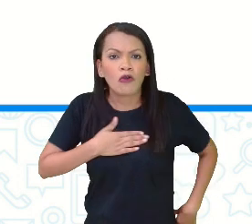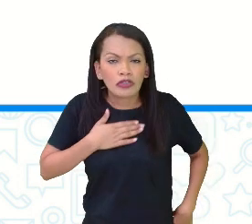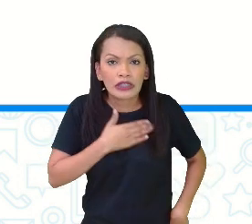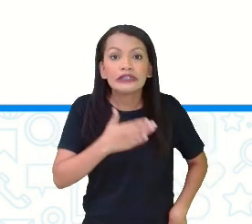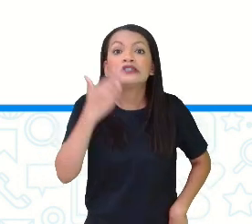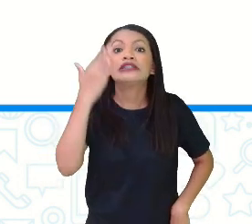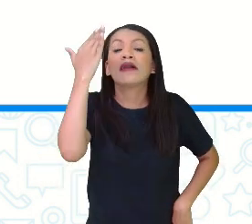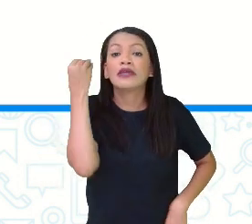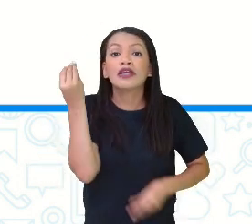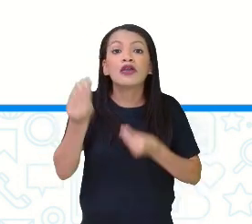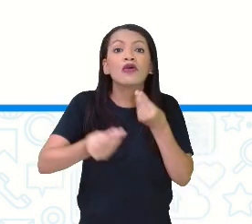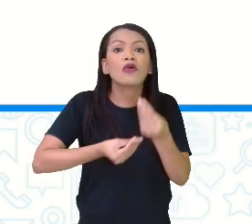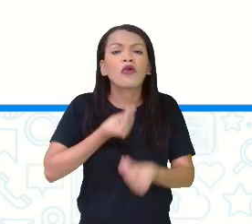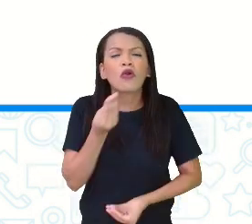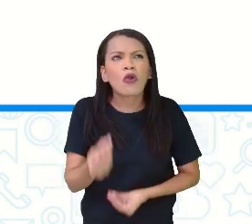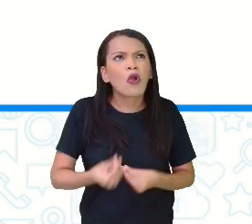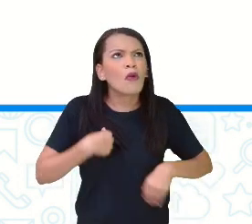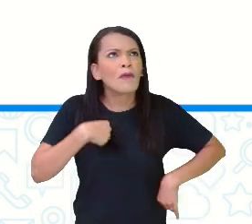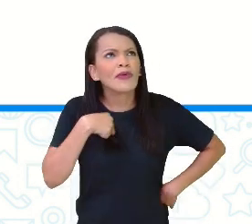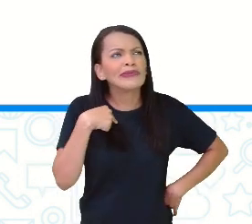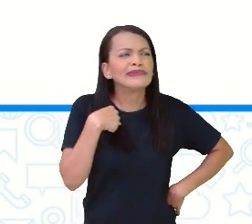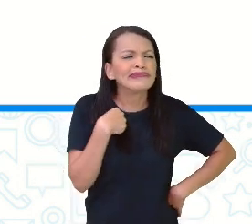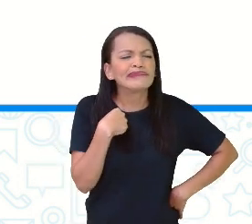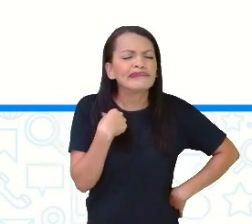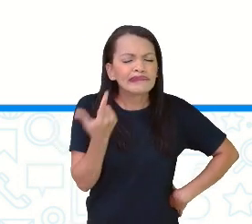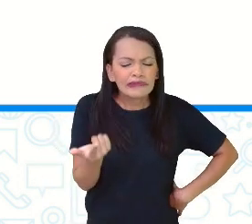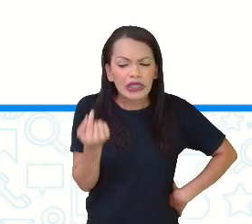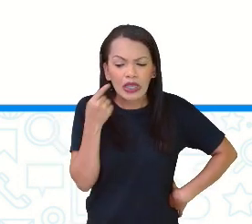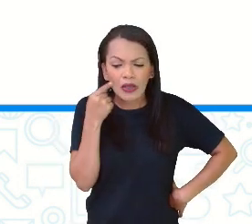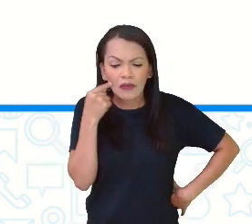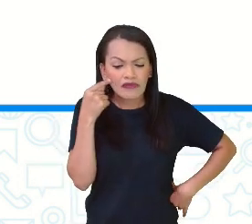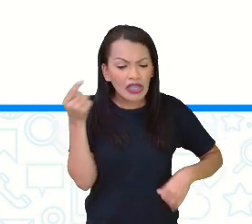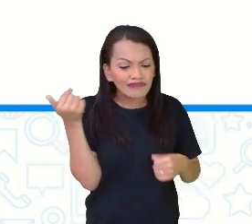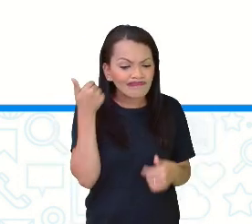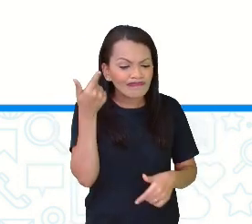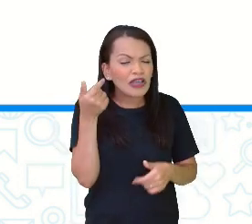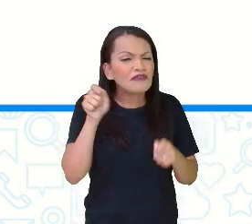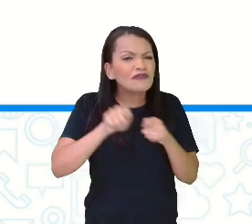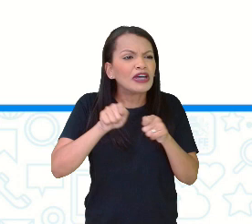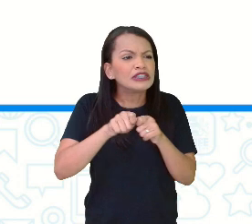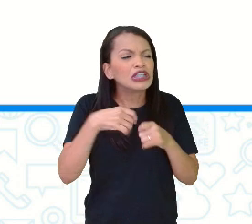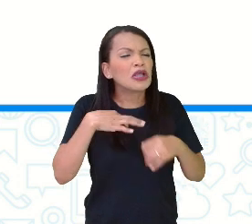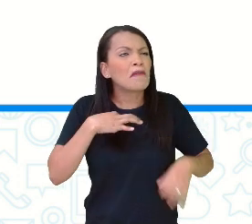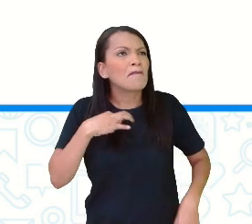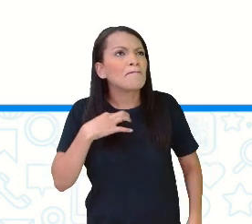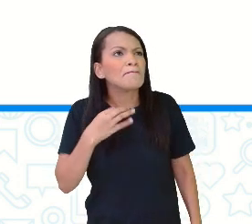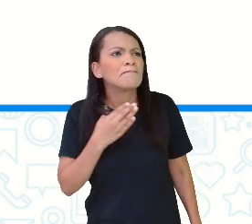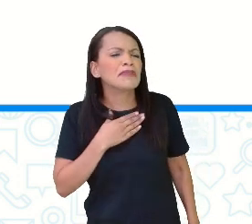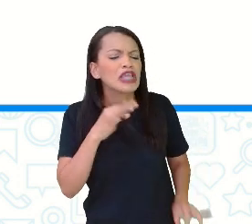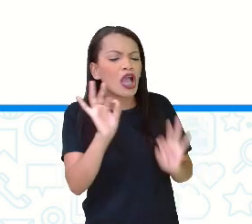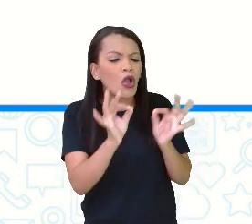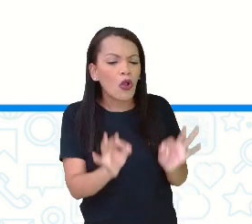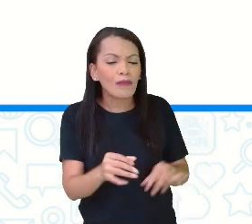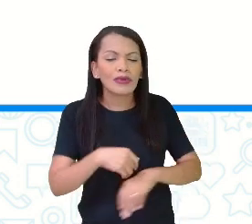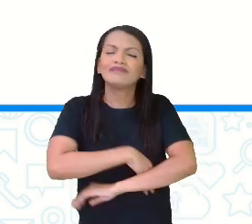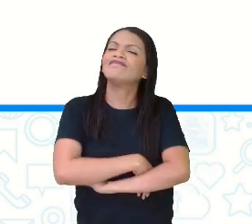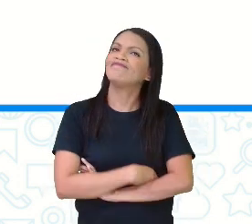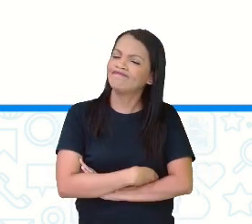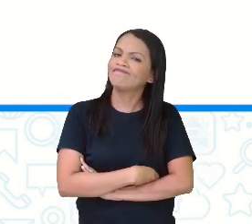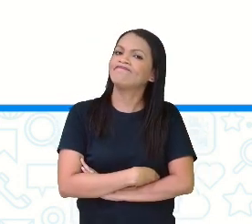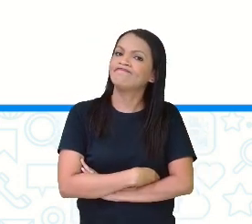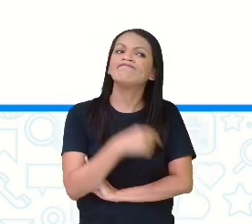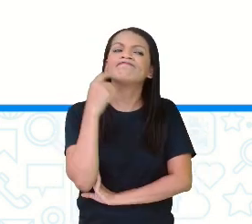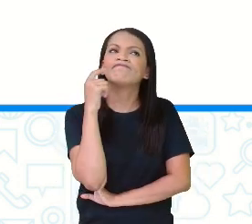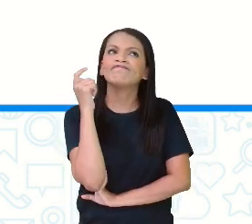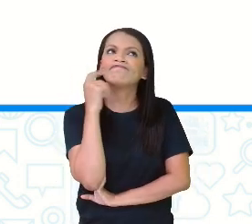como vai o trabalho dos tecelões, pensou um dia o rei. Todavia, temendo ser ele mesmo um tolo, ou